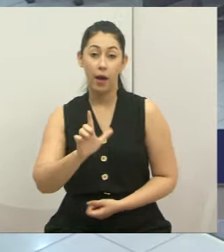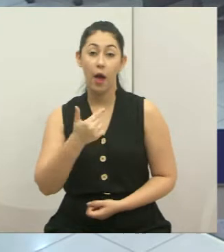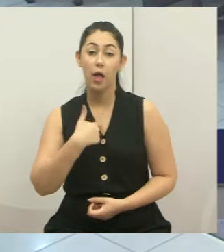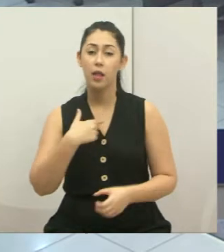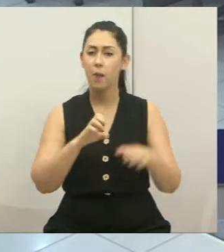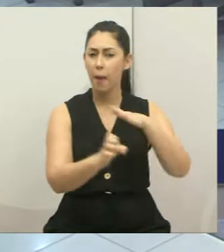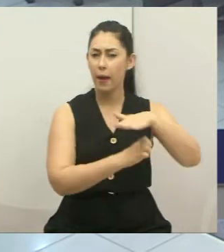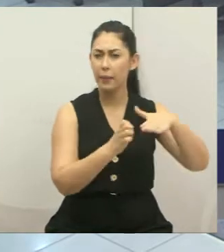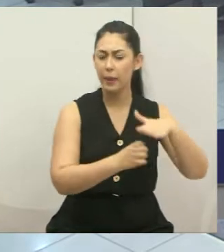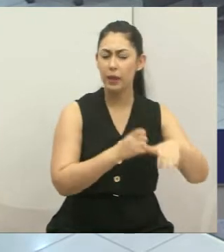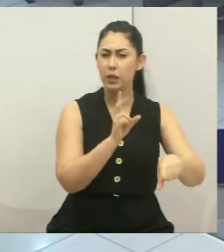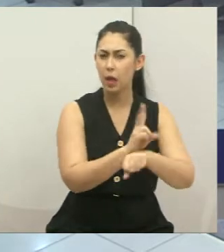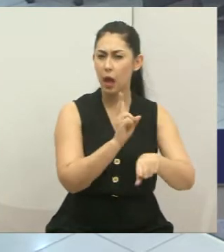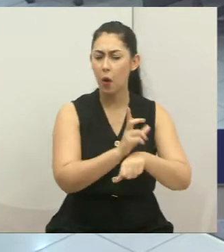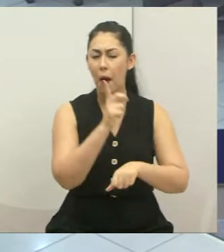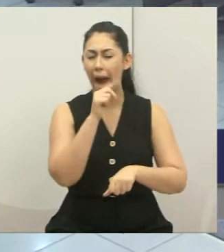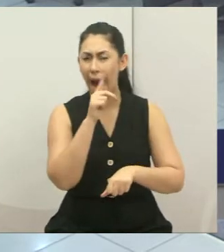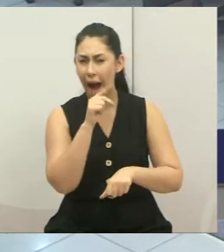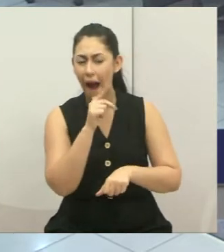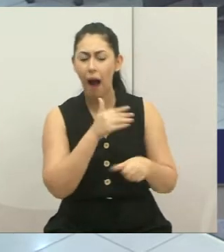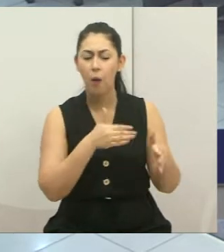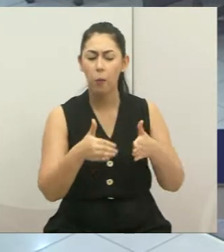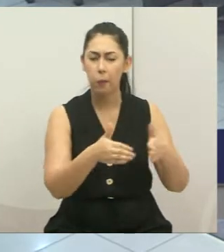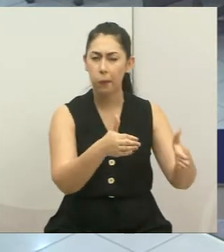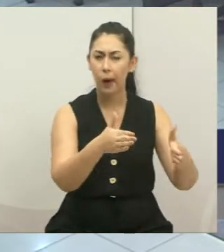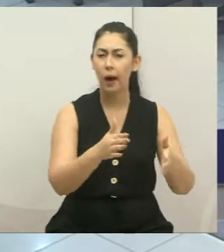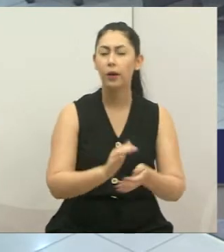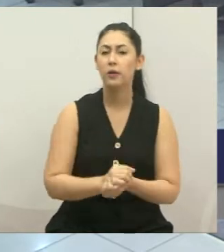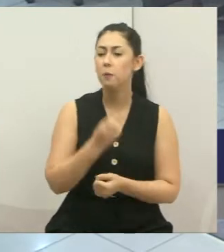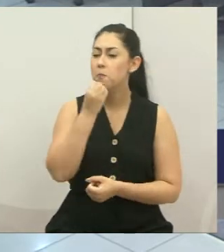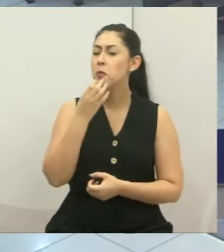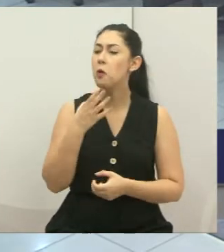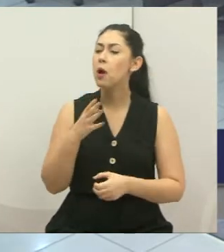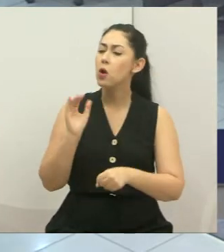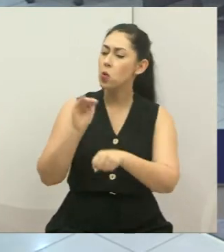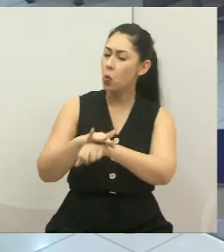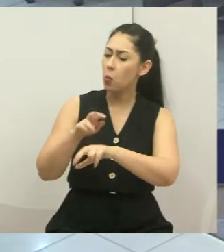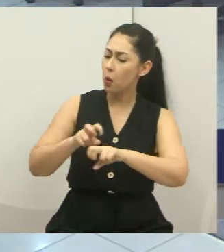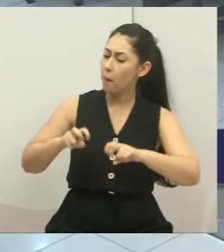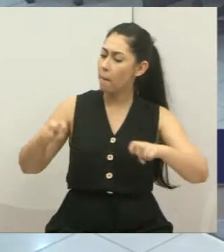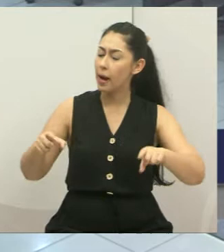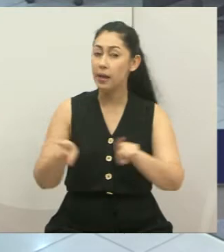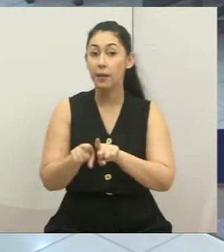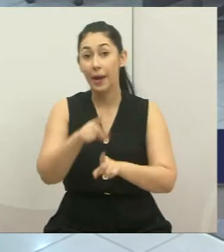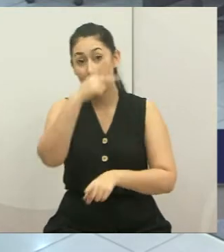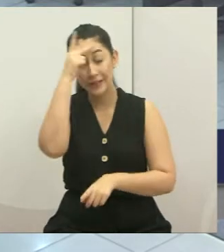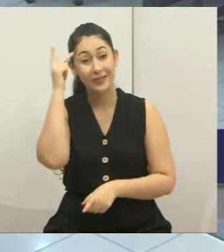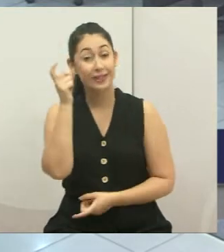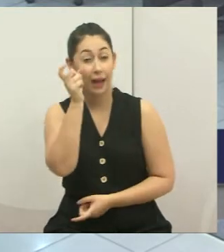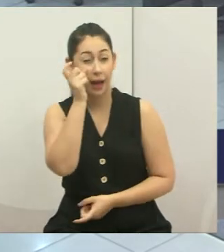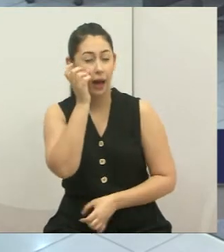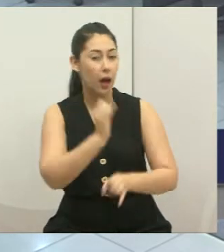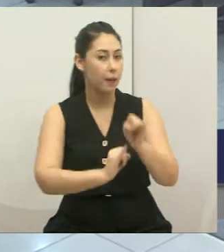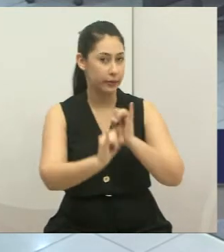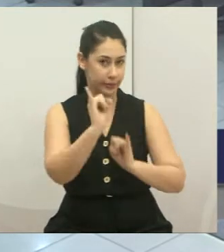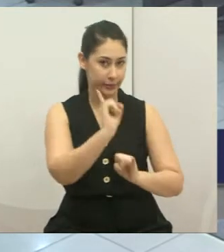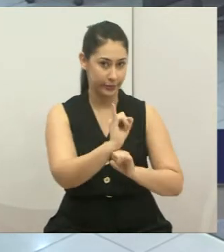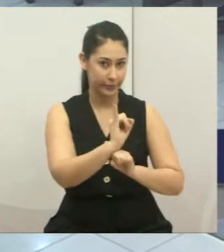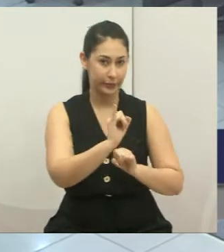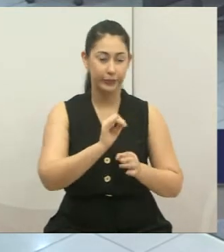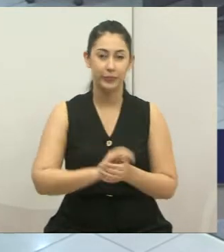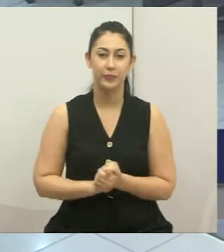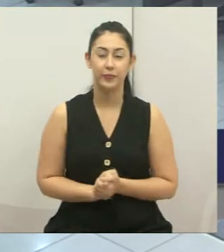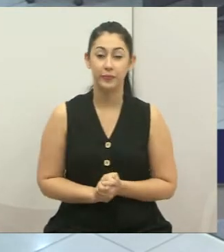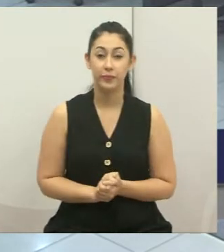Boa noite à mesa, aos presentes e a todos que nos assistem online.